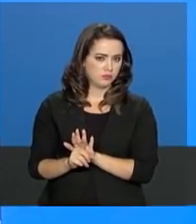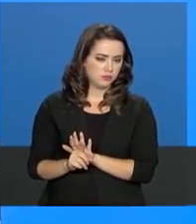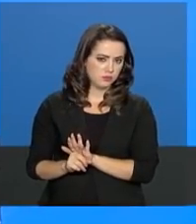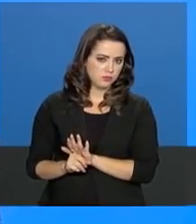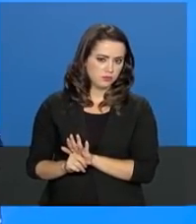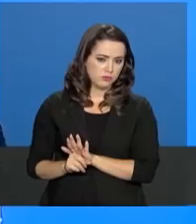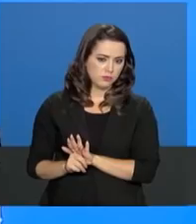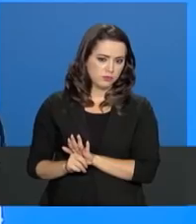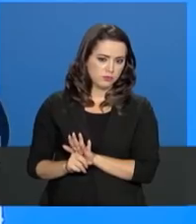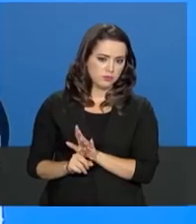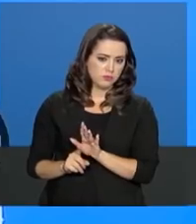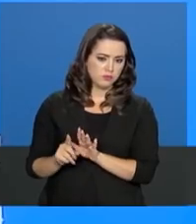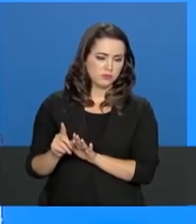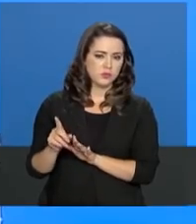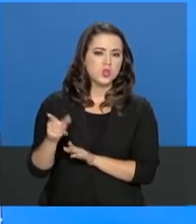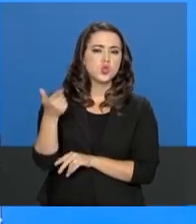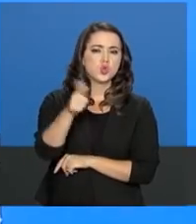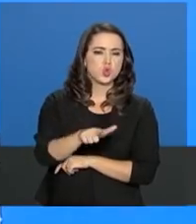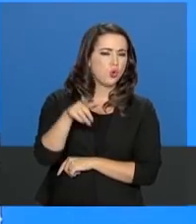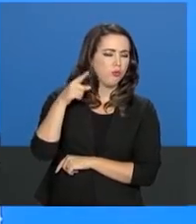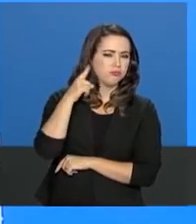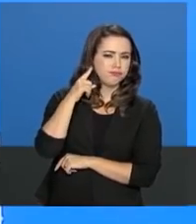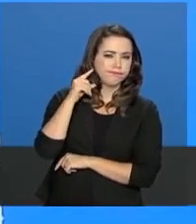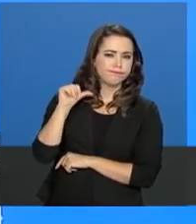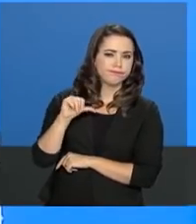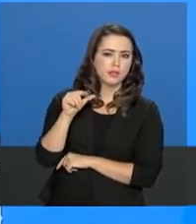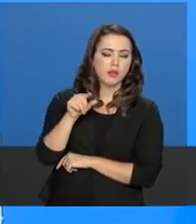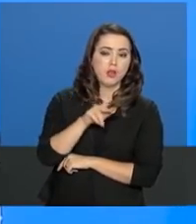você pode pedir por favor que